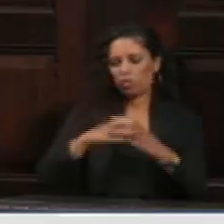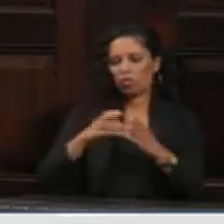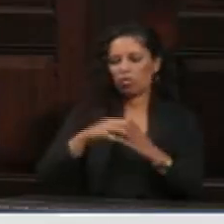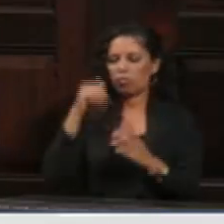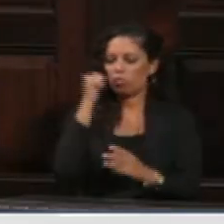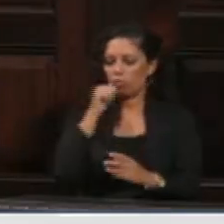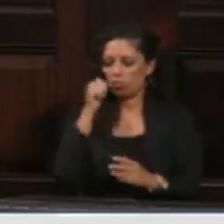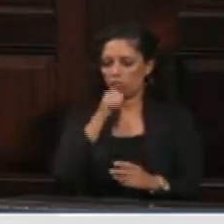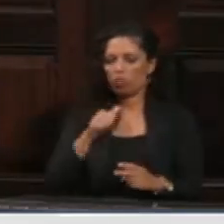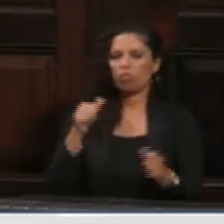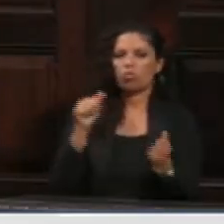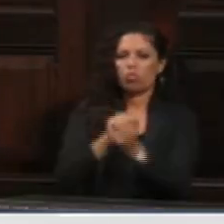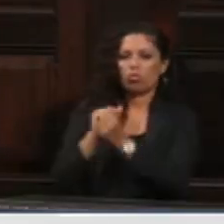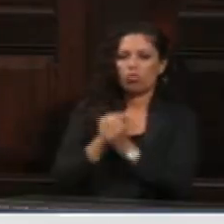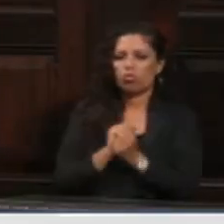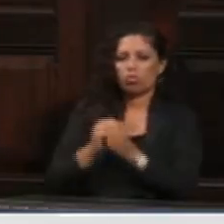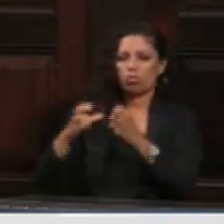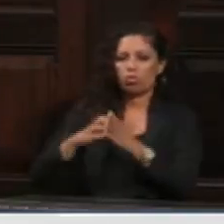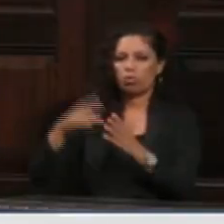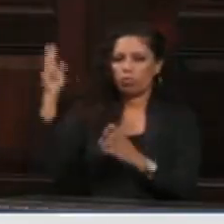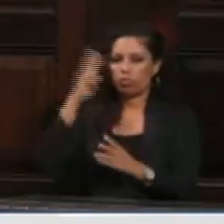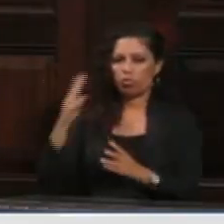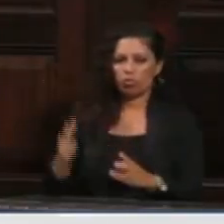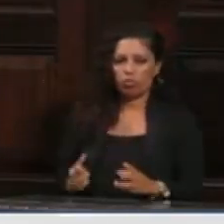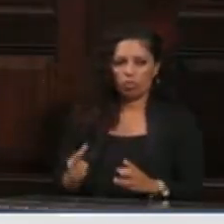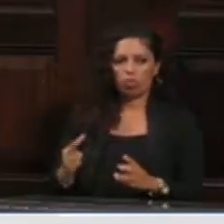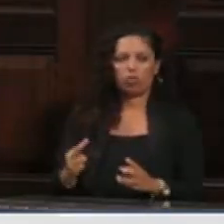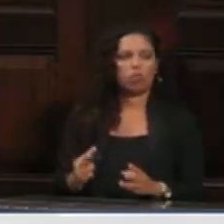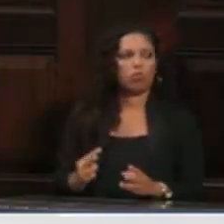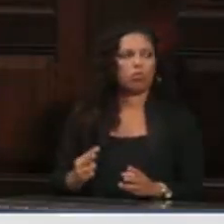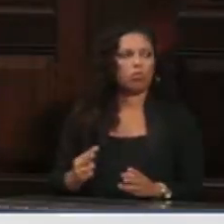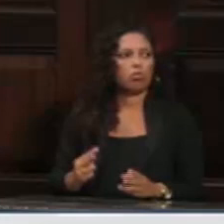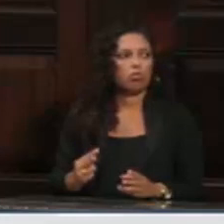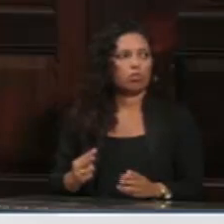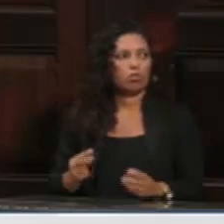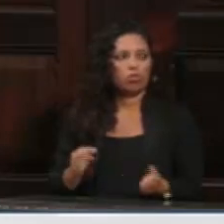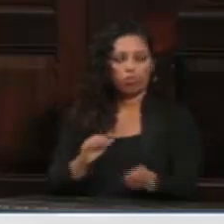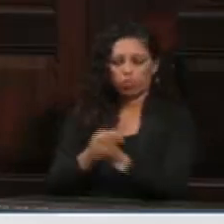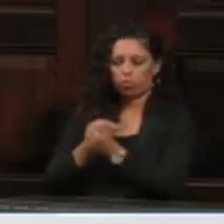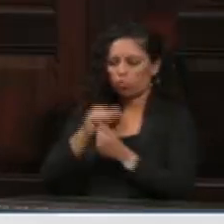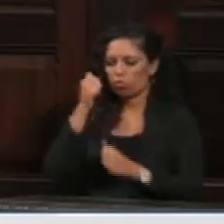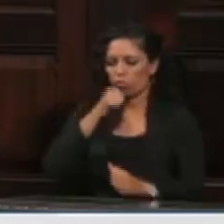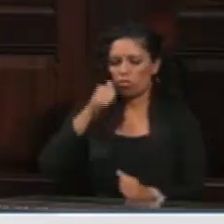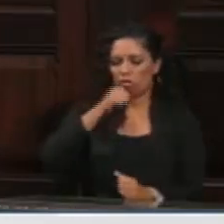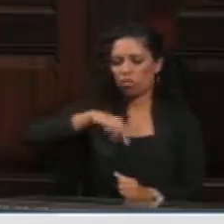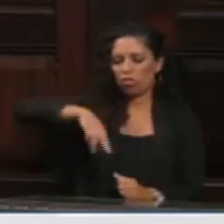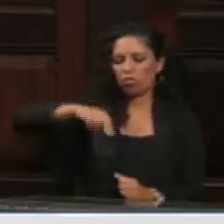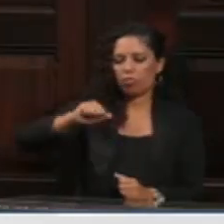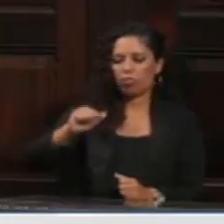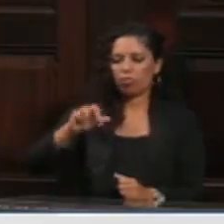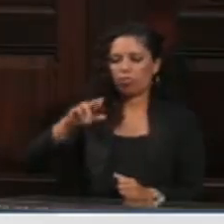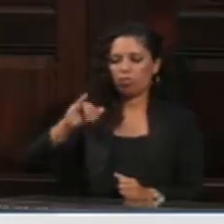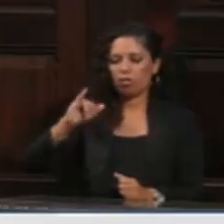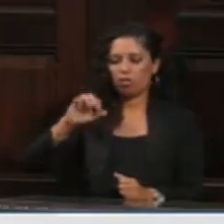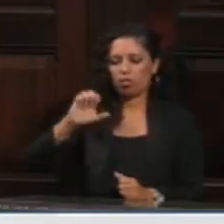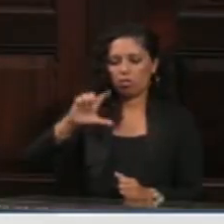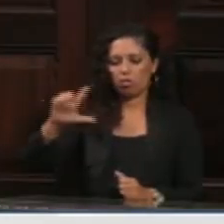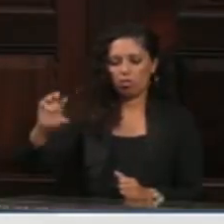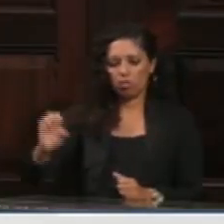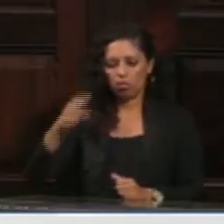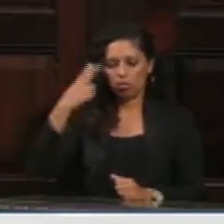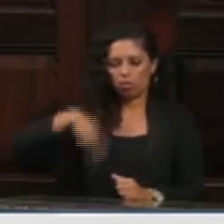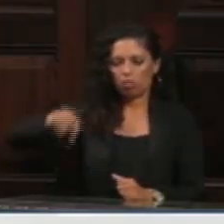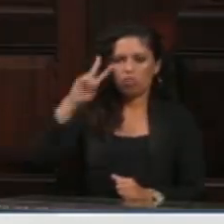da Câmara de Vereadores, no âmbito do mandato da vereadora Marielle Franco, um caso que nos